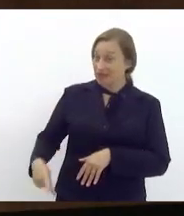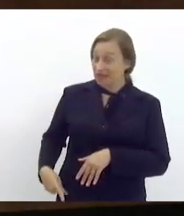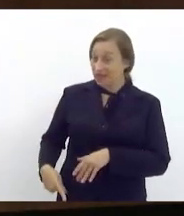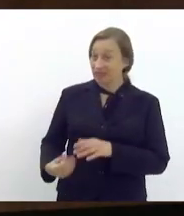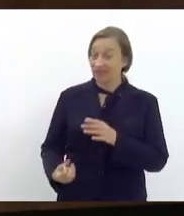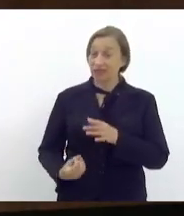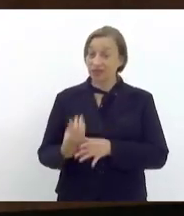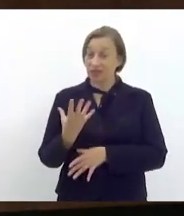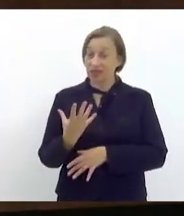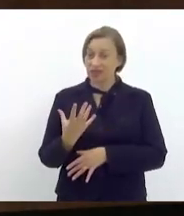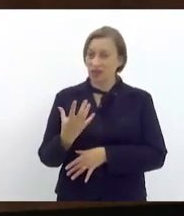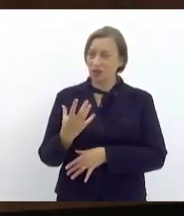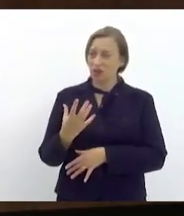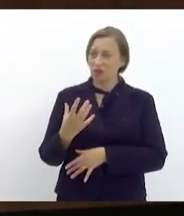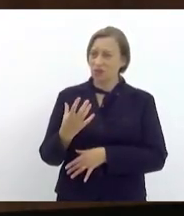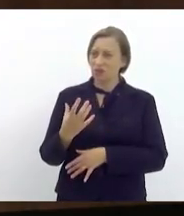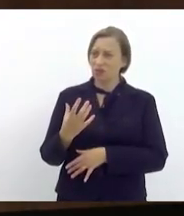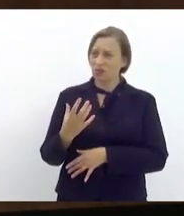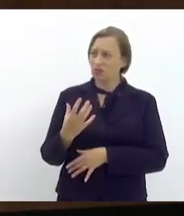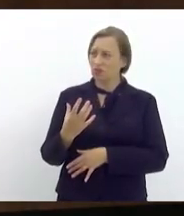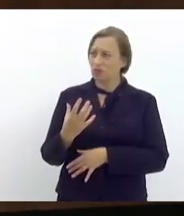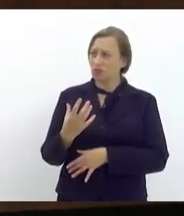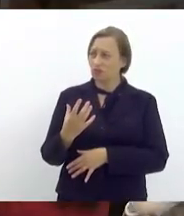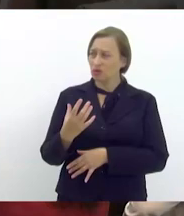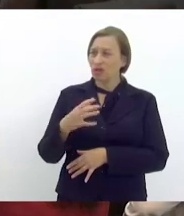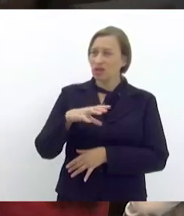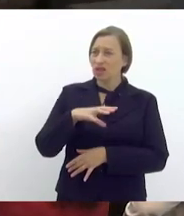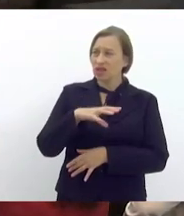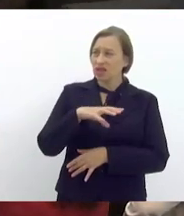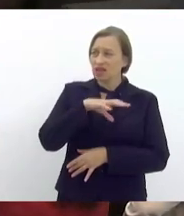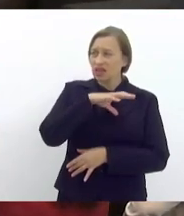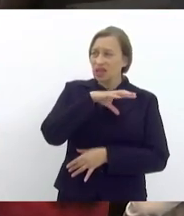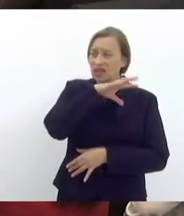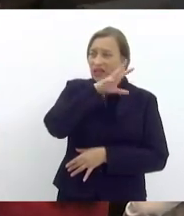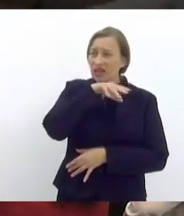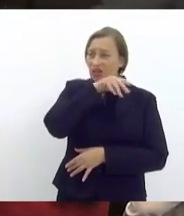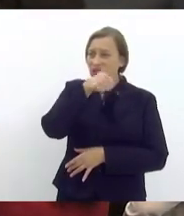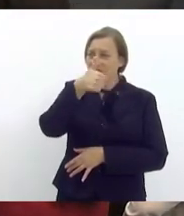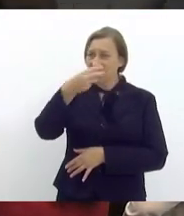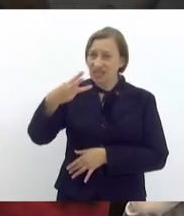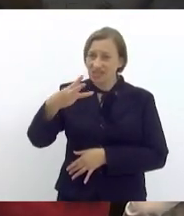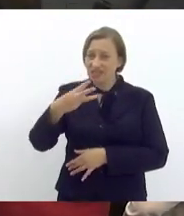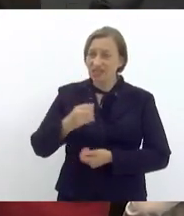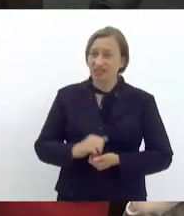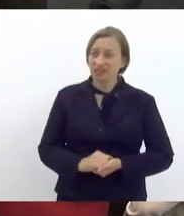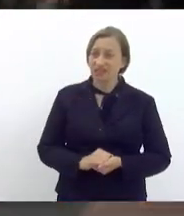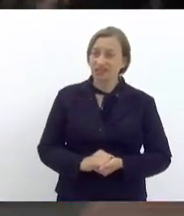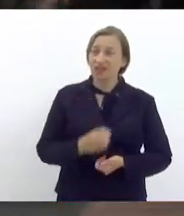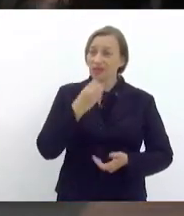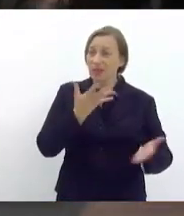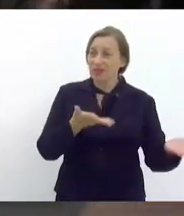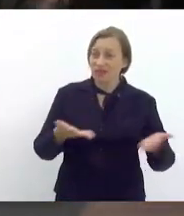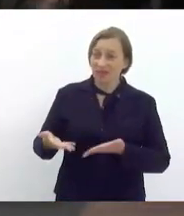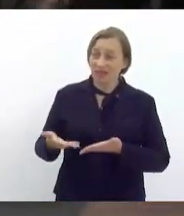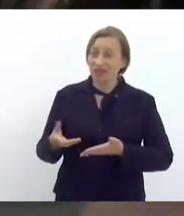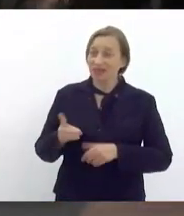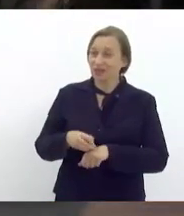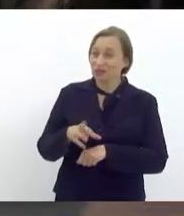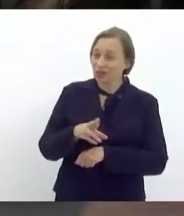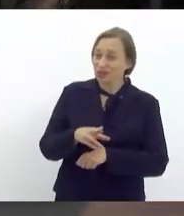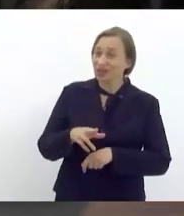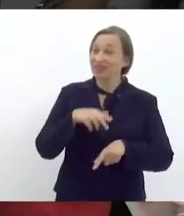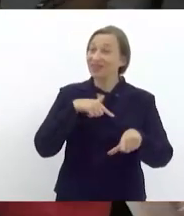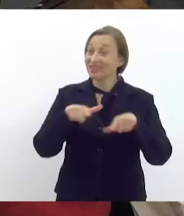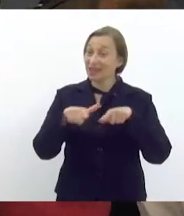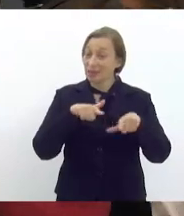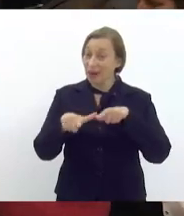13 fique de pé aí doutora o Paulo Ricardo é esse mesmo nome seja bem vindo doutora que trabalham ali